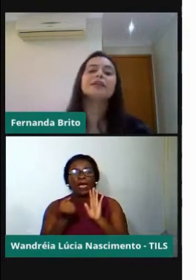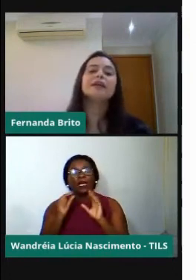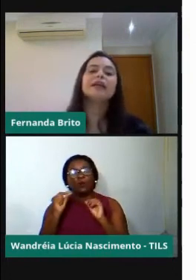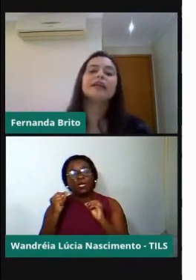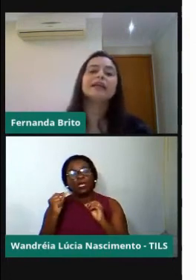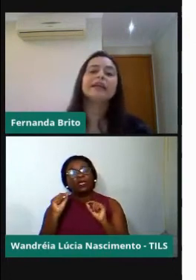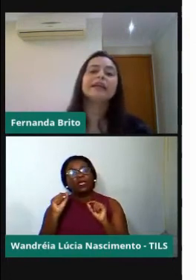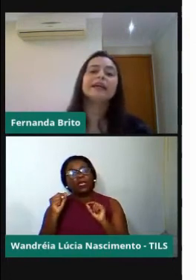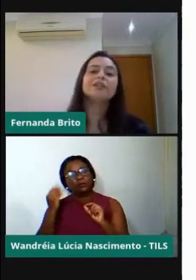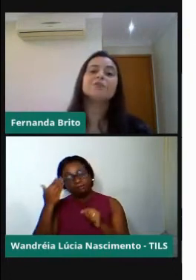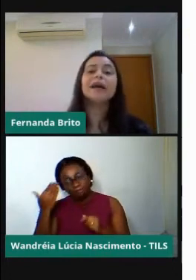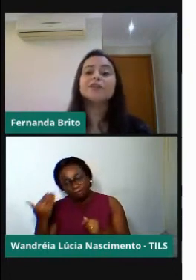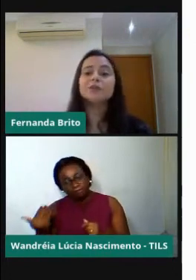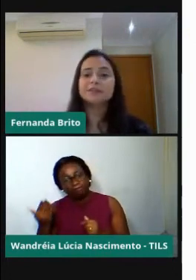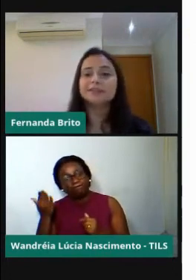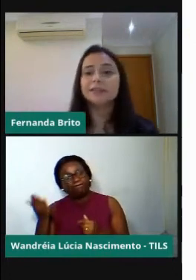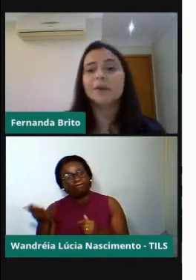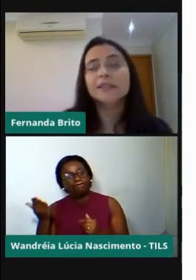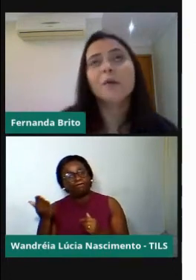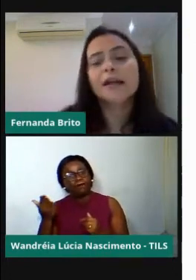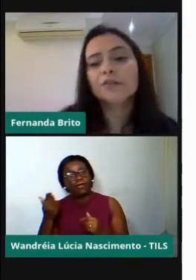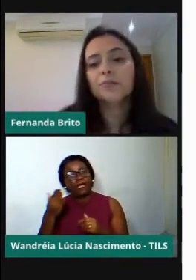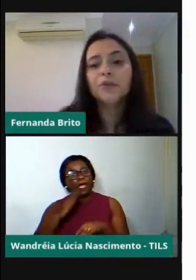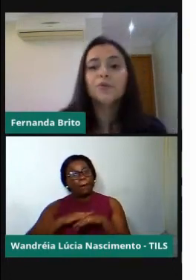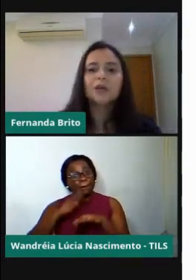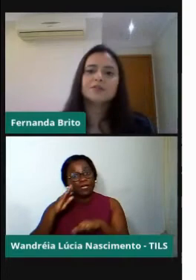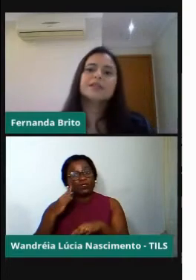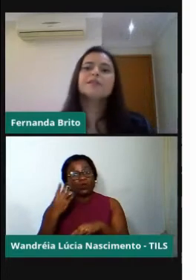homenagem, né, as mais de